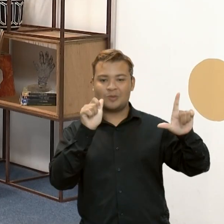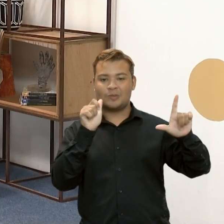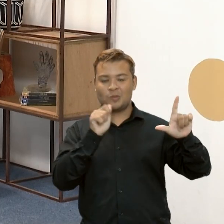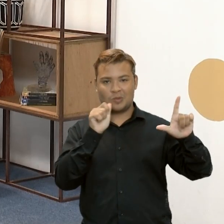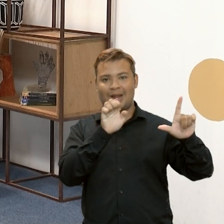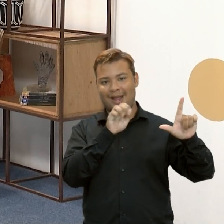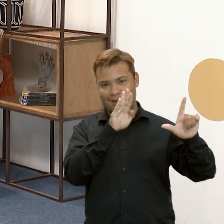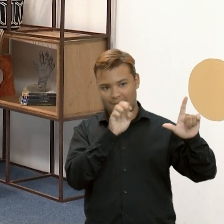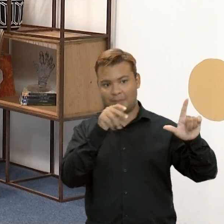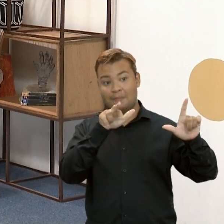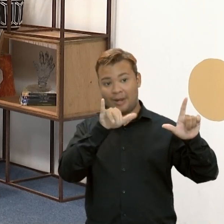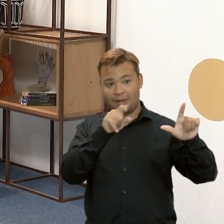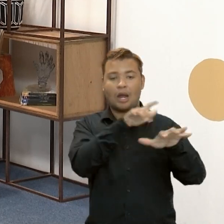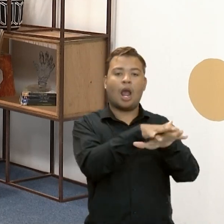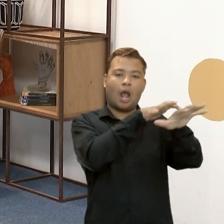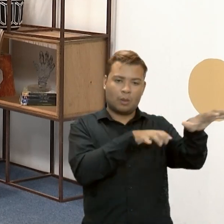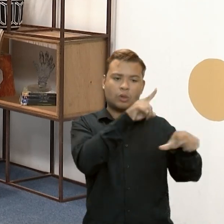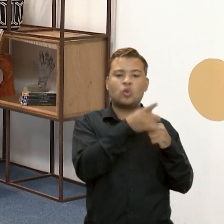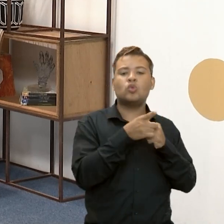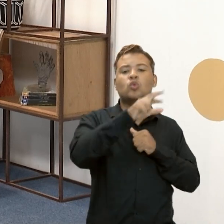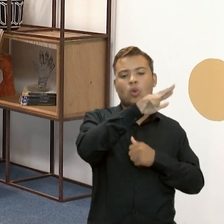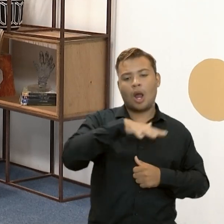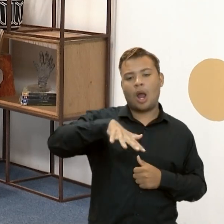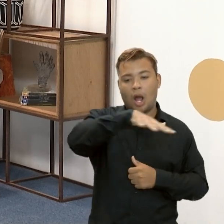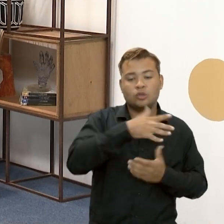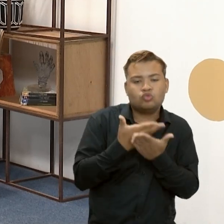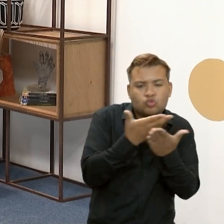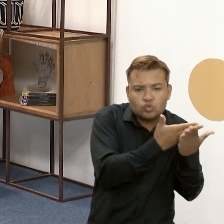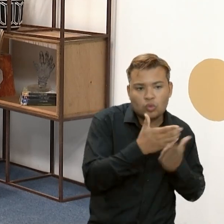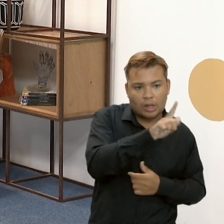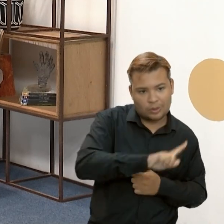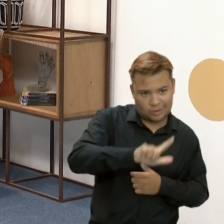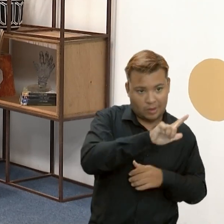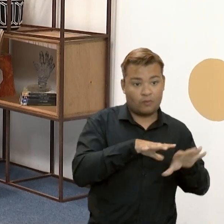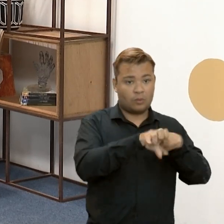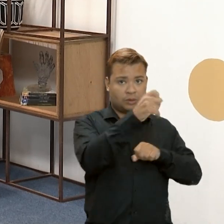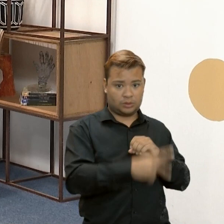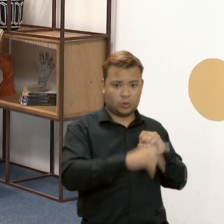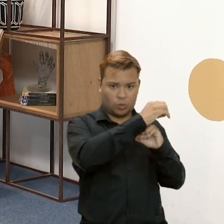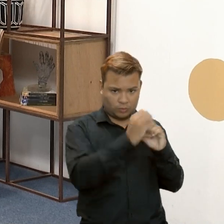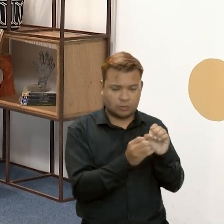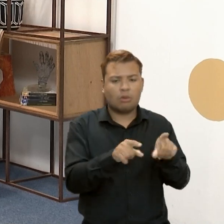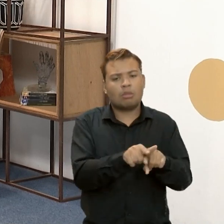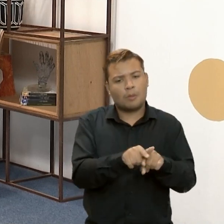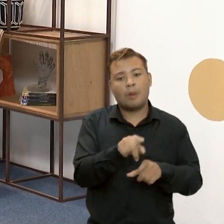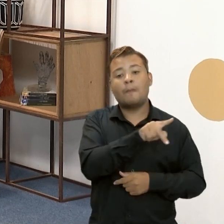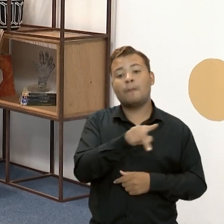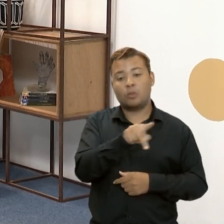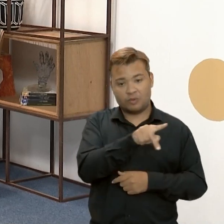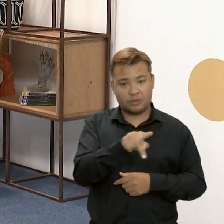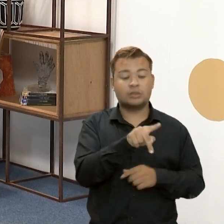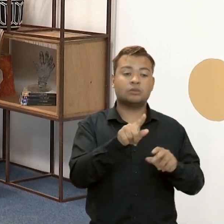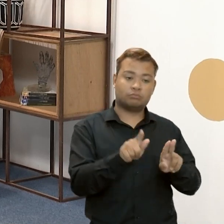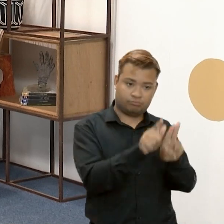forma remota. Ela que é doutora em Estudos Literários pela UFG e atualmente é professora da Universidade